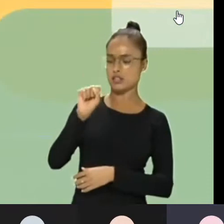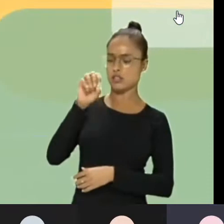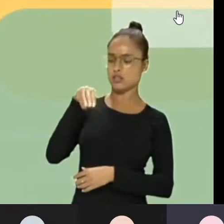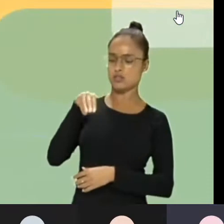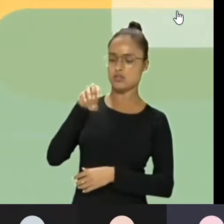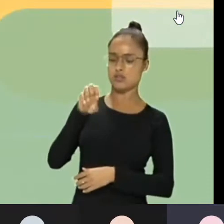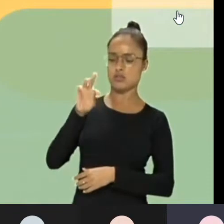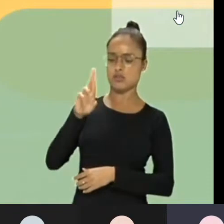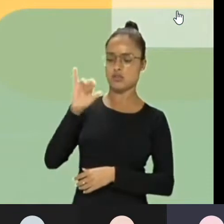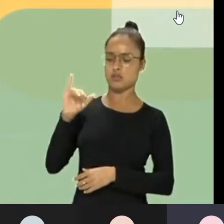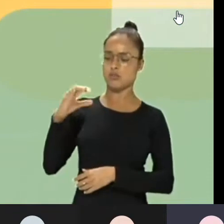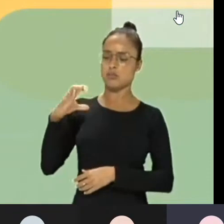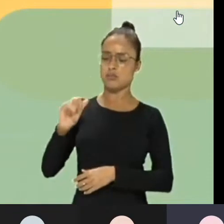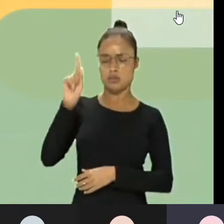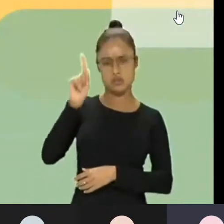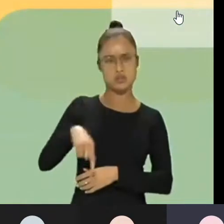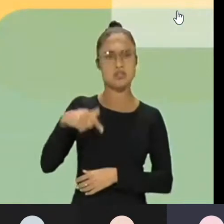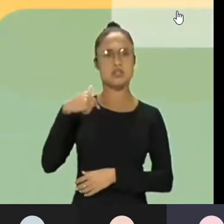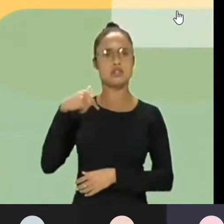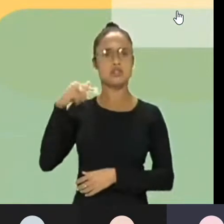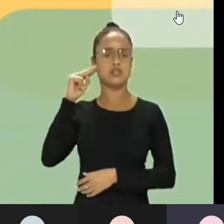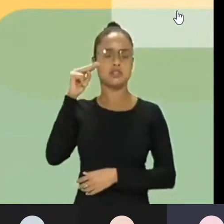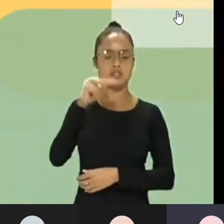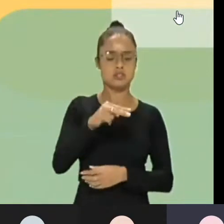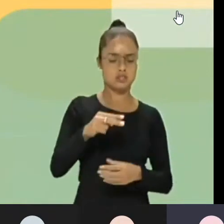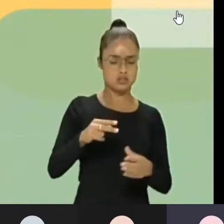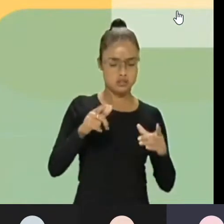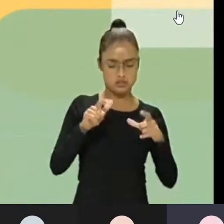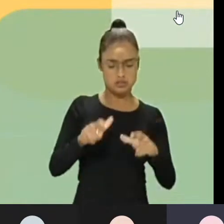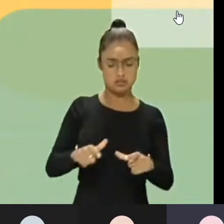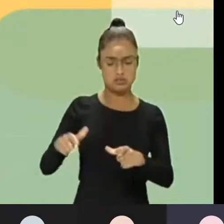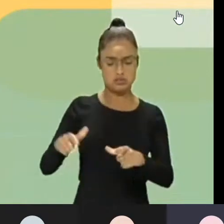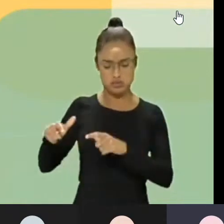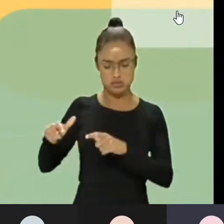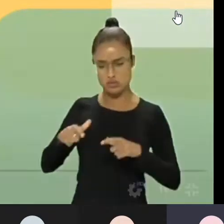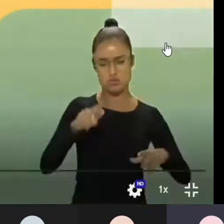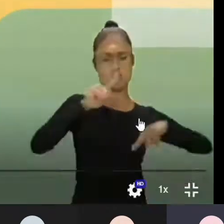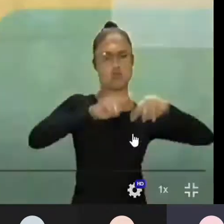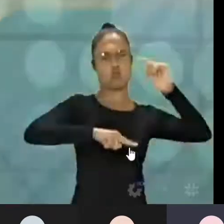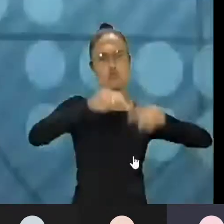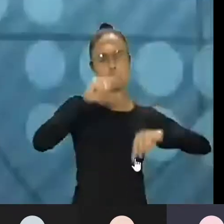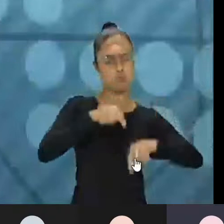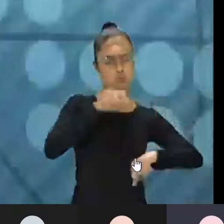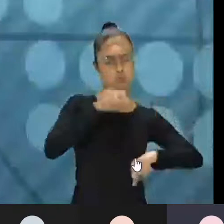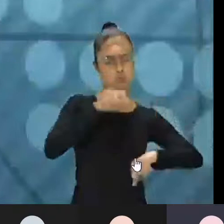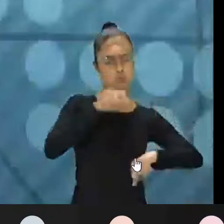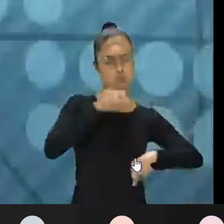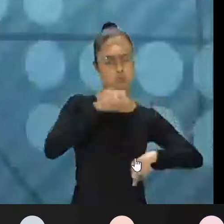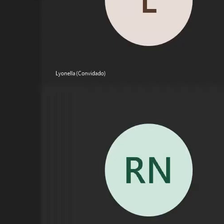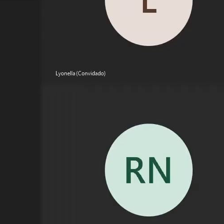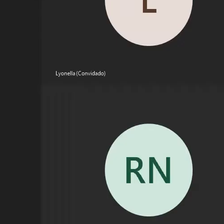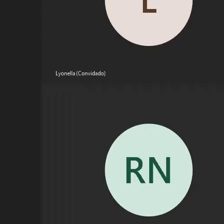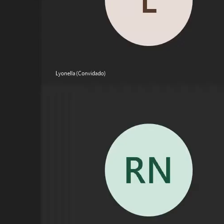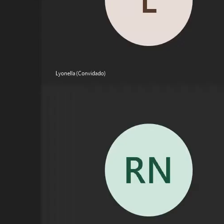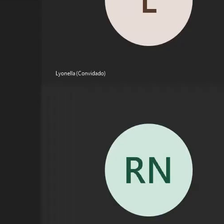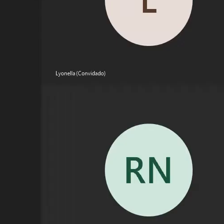isométrica e vou fazer a isometria dos sólidos. E para isso, então, eu considero